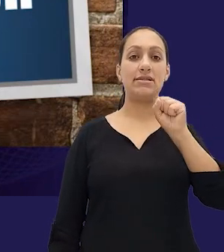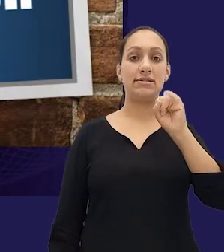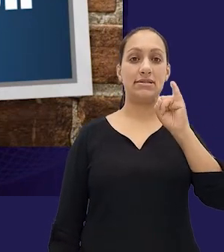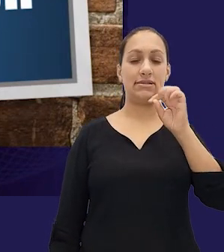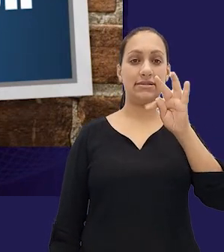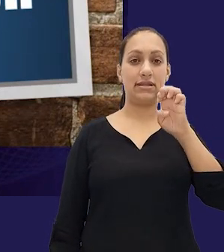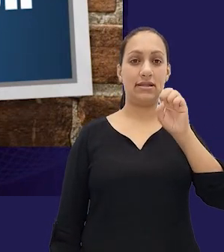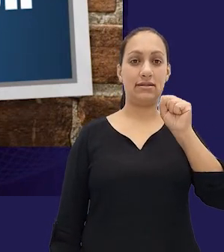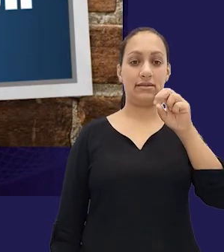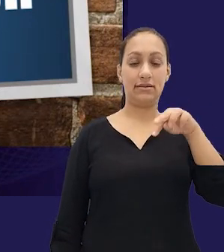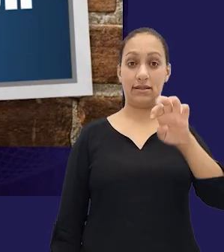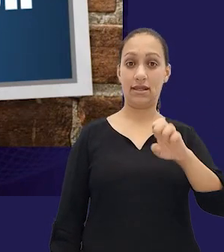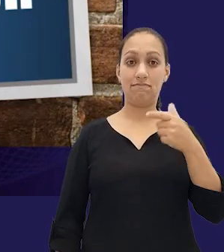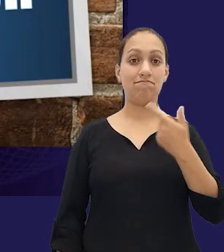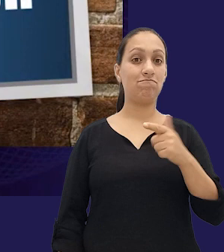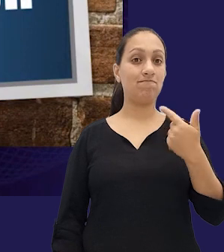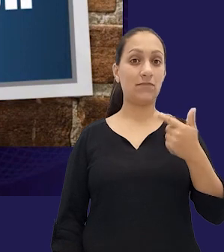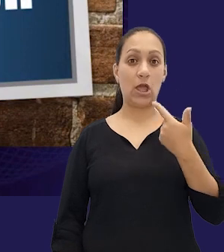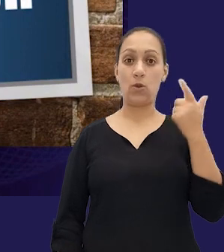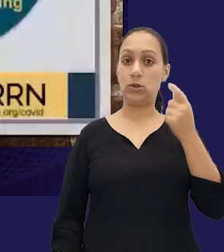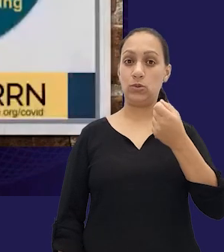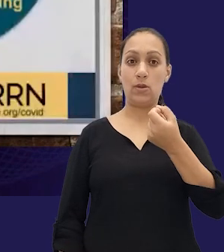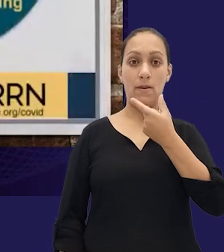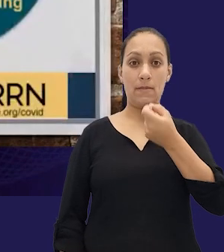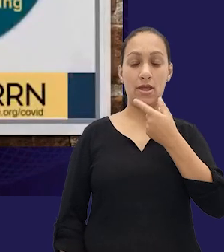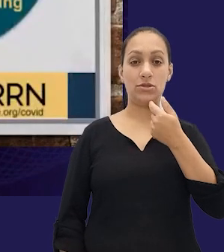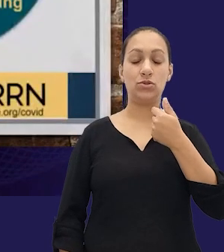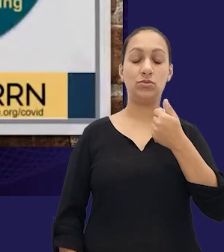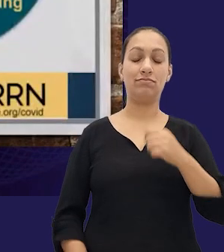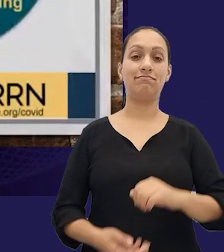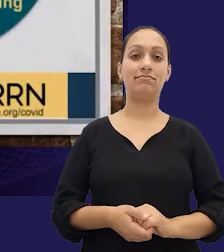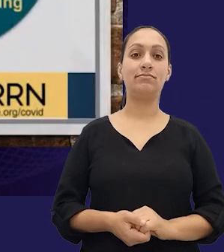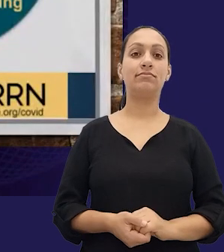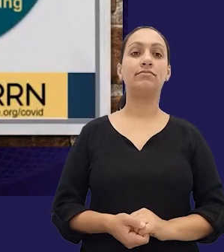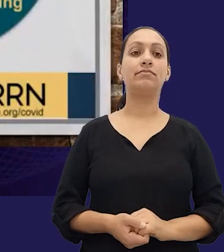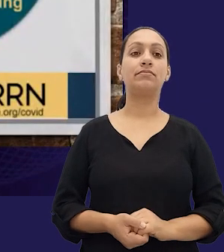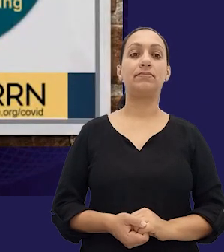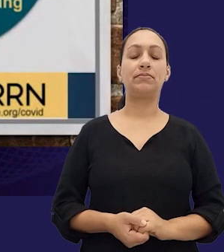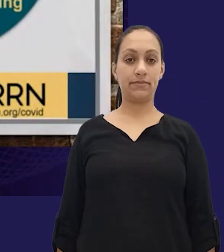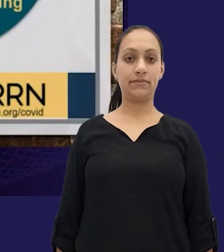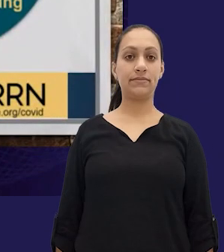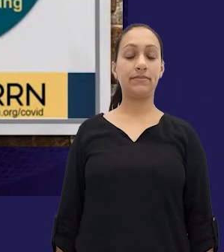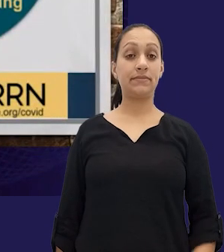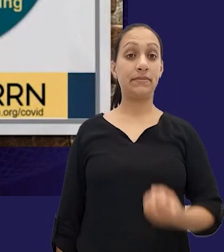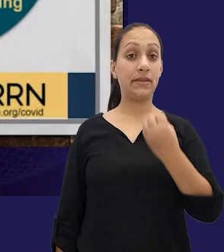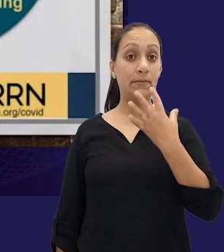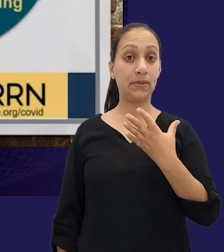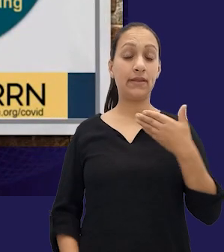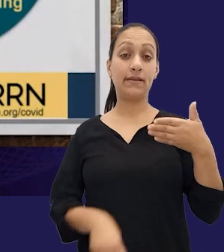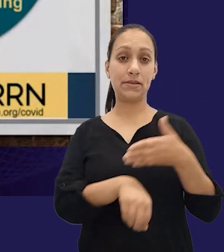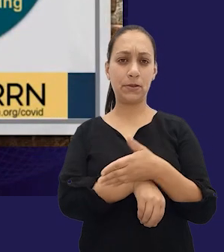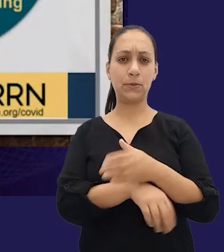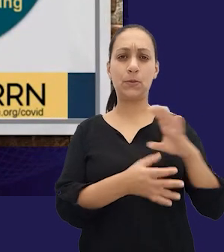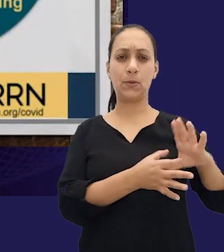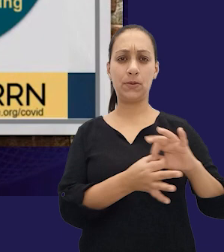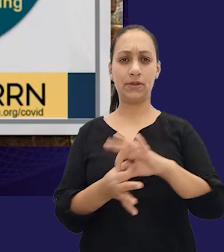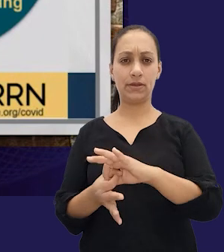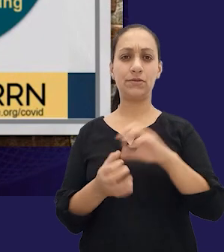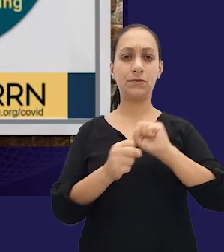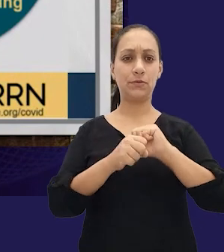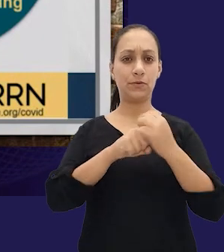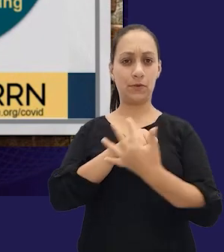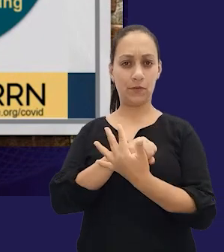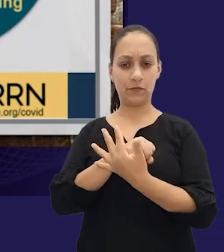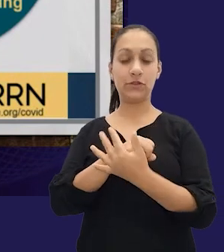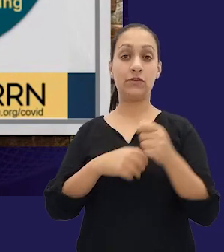as drogas testadas, certo? Bom, entrando um pouquinho aí no contexto da COVID, gente, eu vou tentar ir um pouquinho